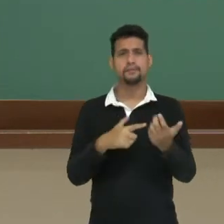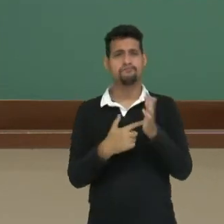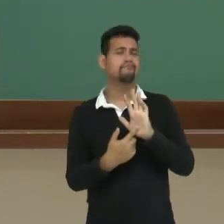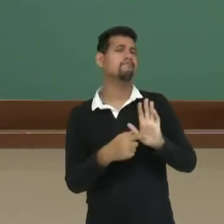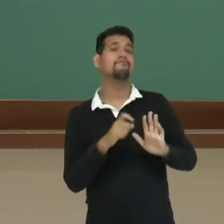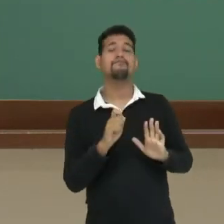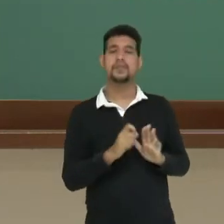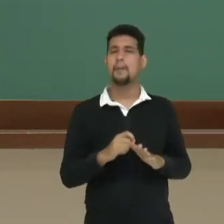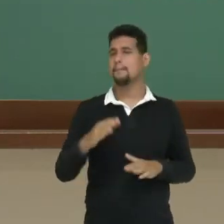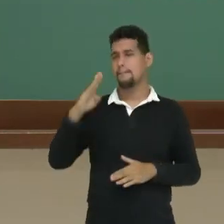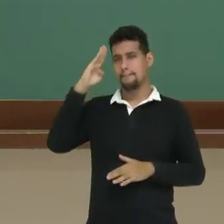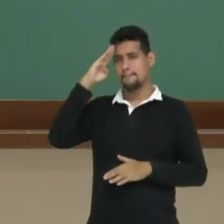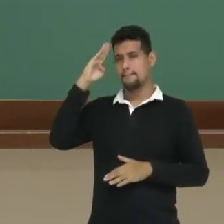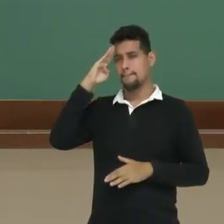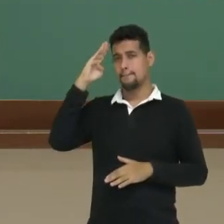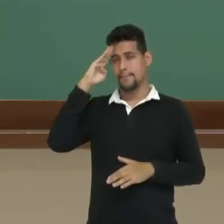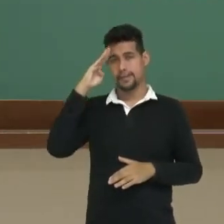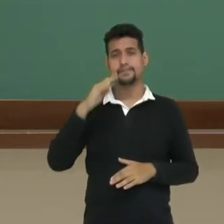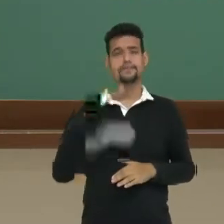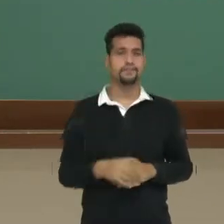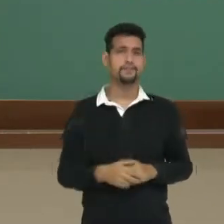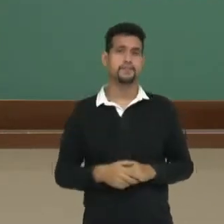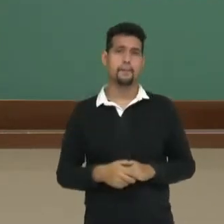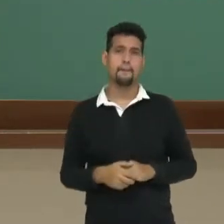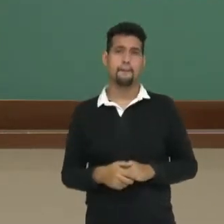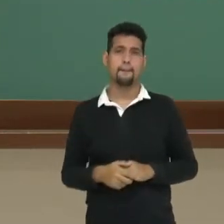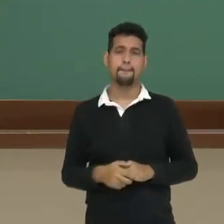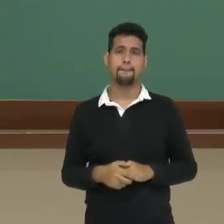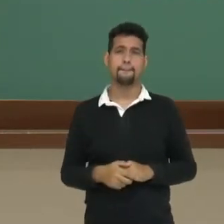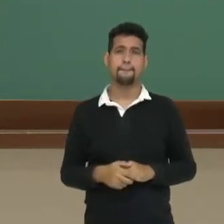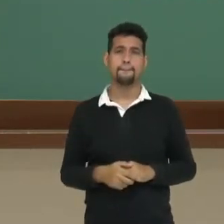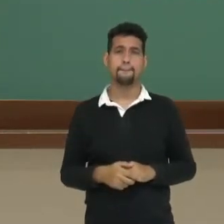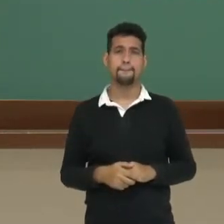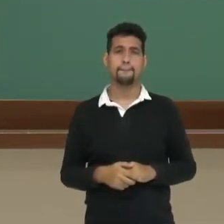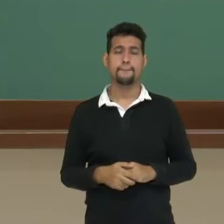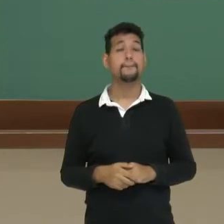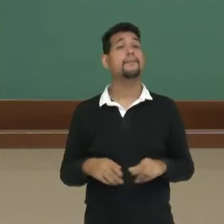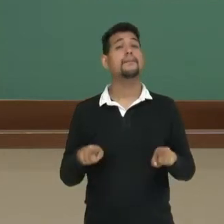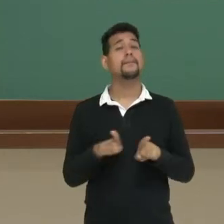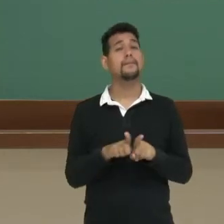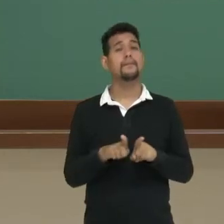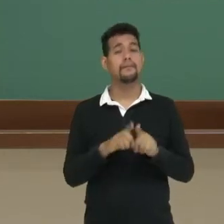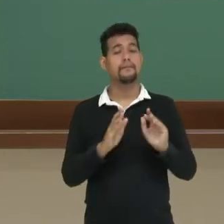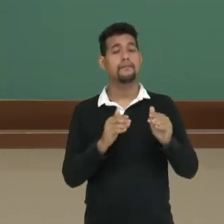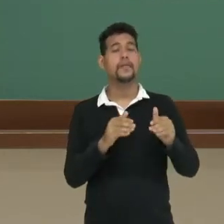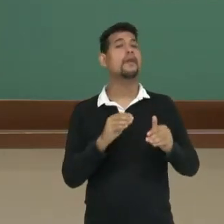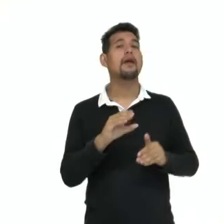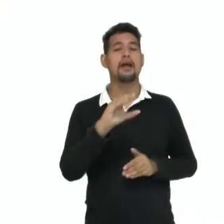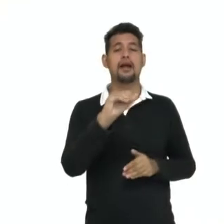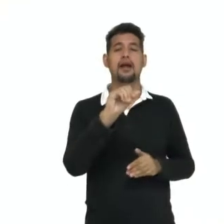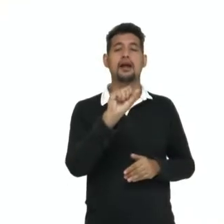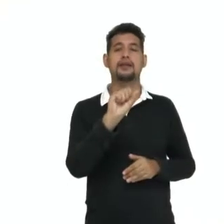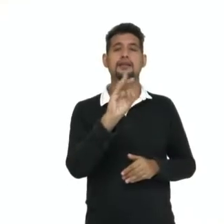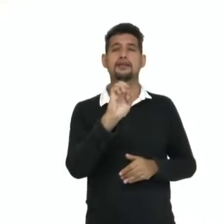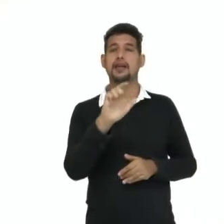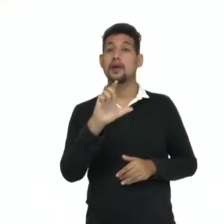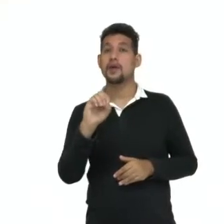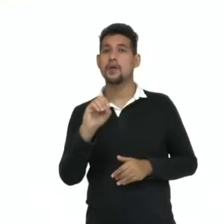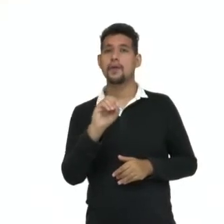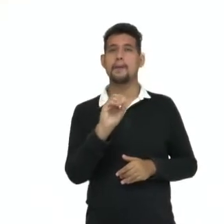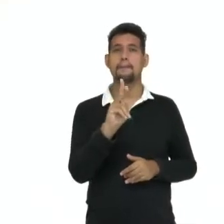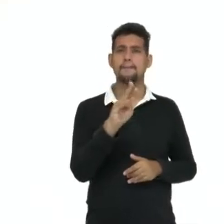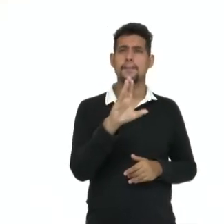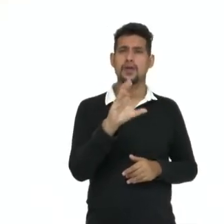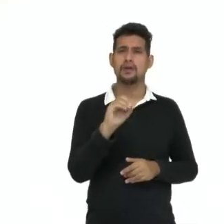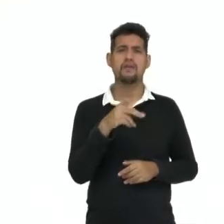participação militar no governo. E aí vai ser tomar posse Castelo Branco, dizendo